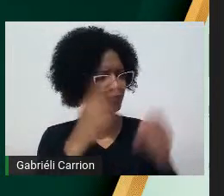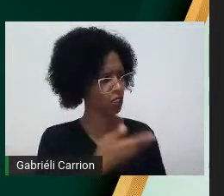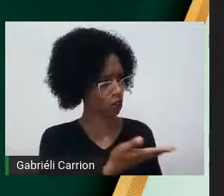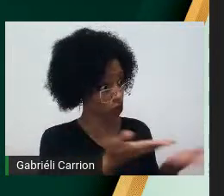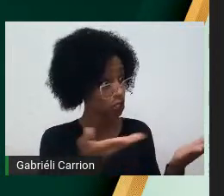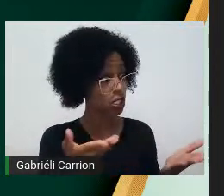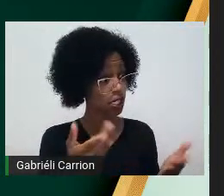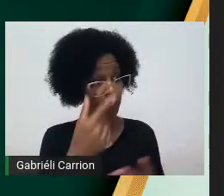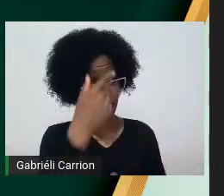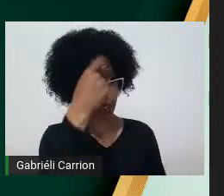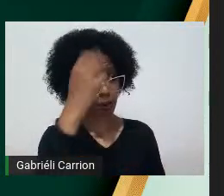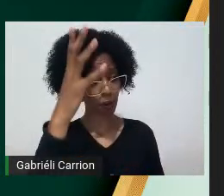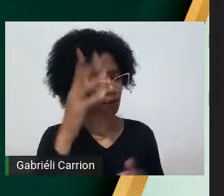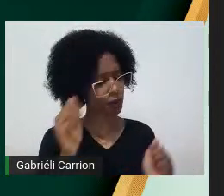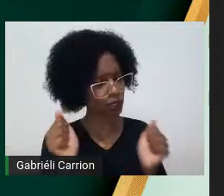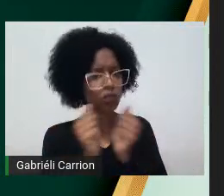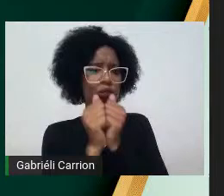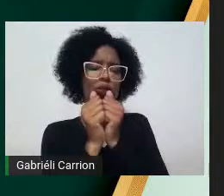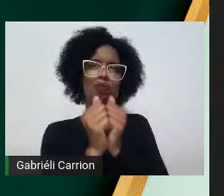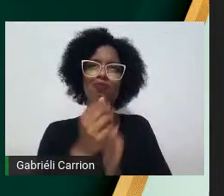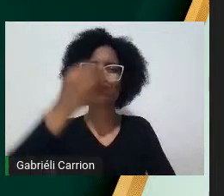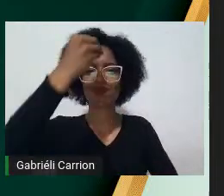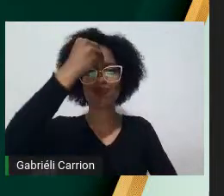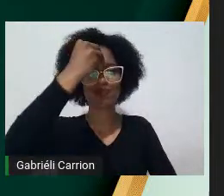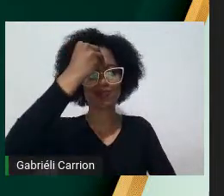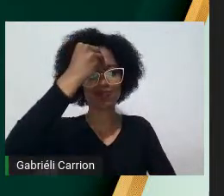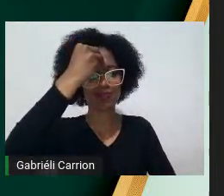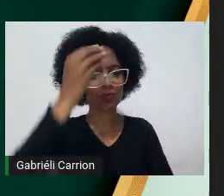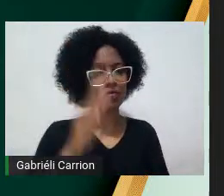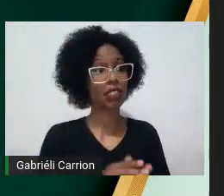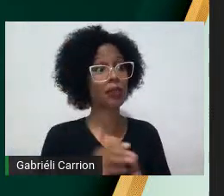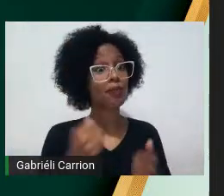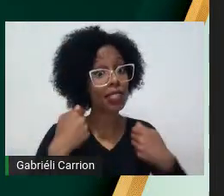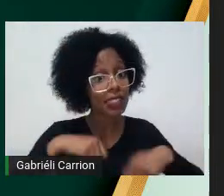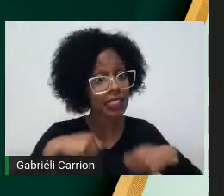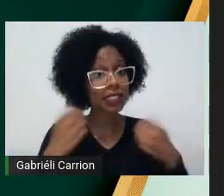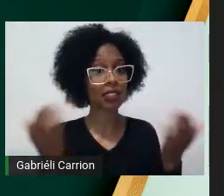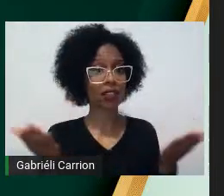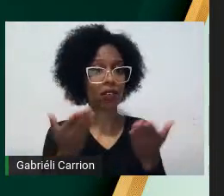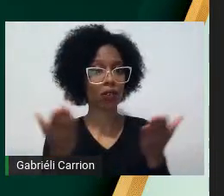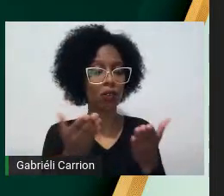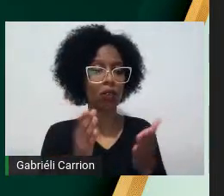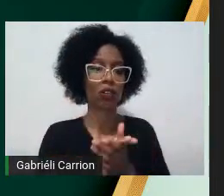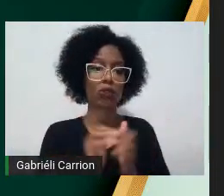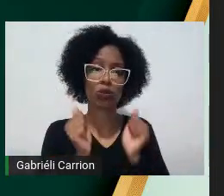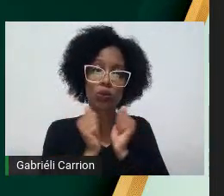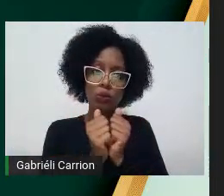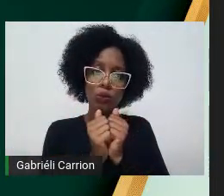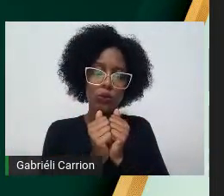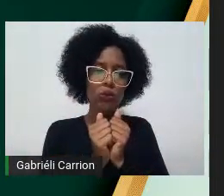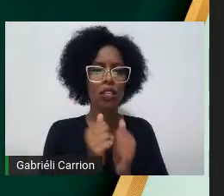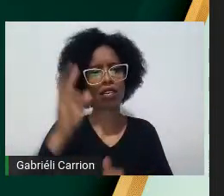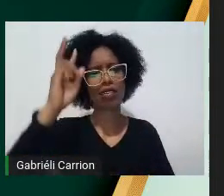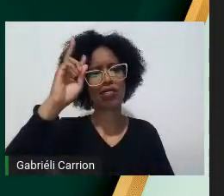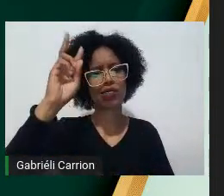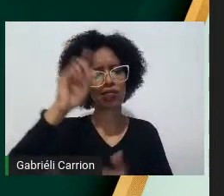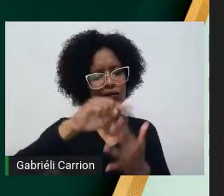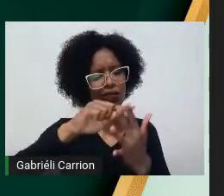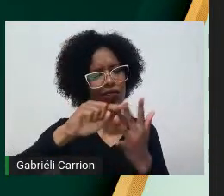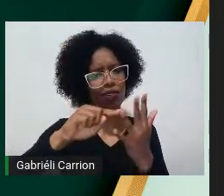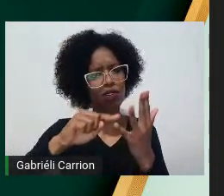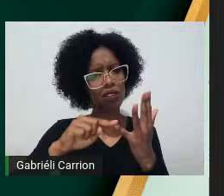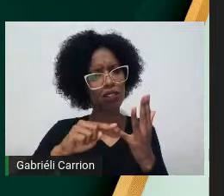Unipampa, defendam a educação pública, inclusiva, defendam toda a história que a educação tem